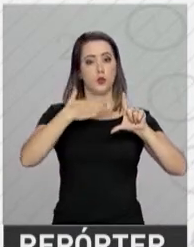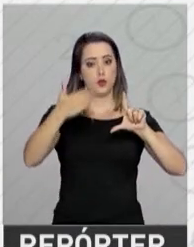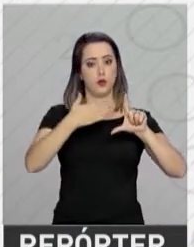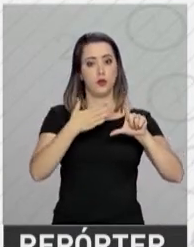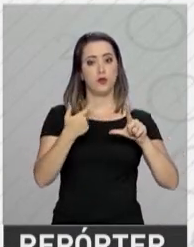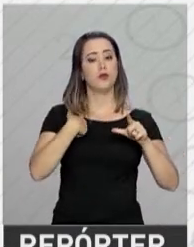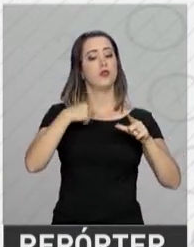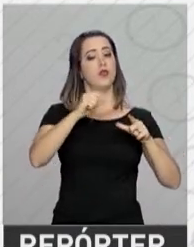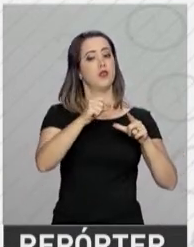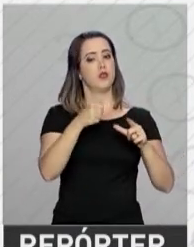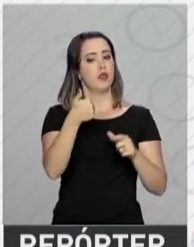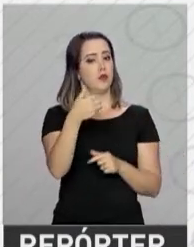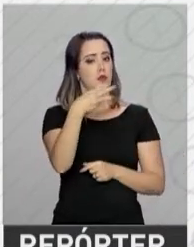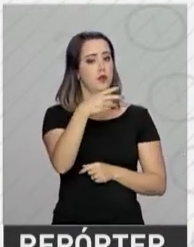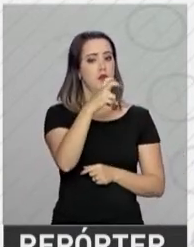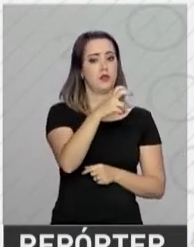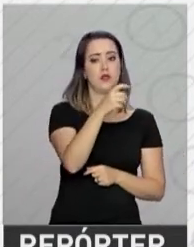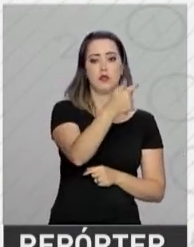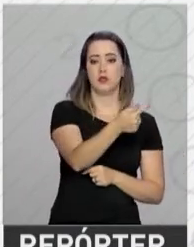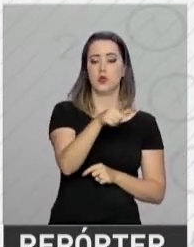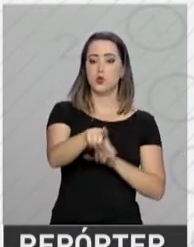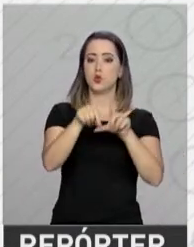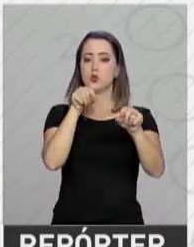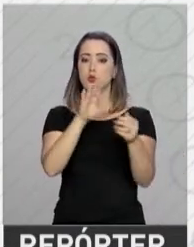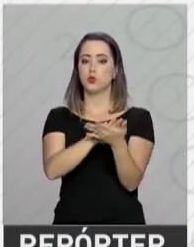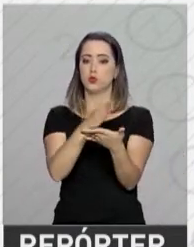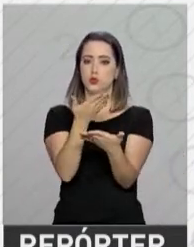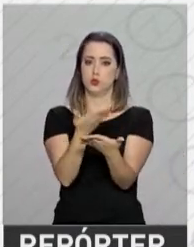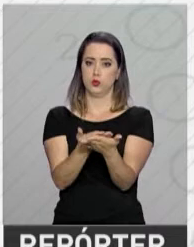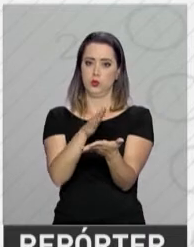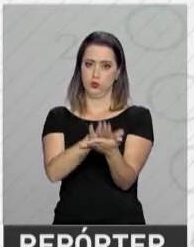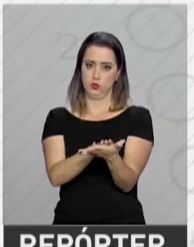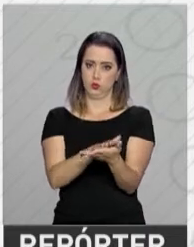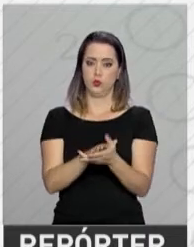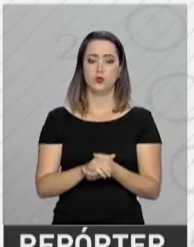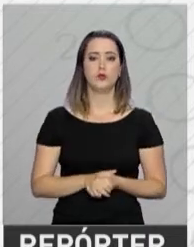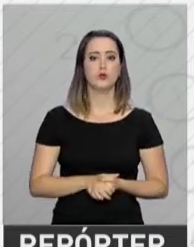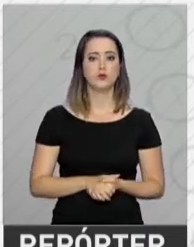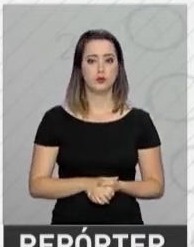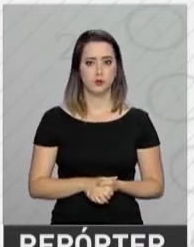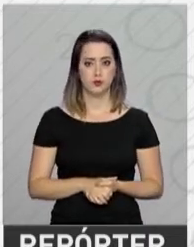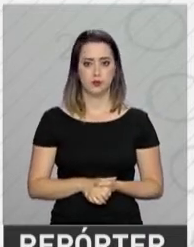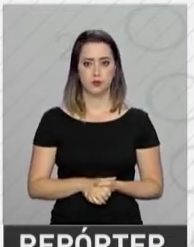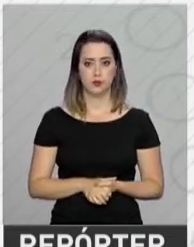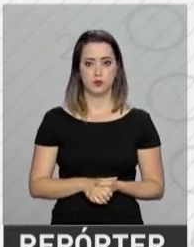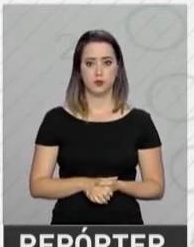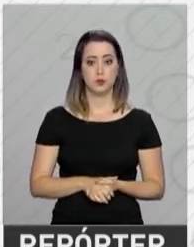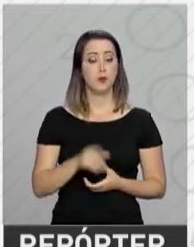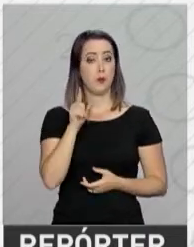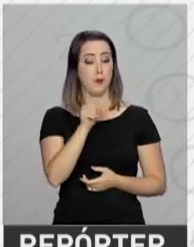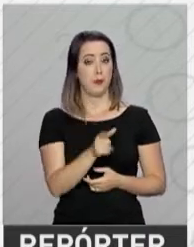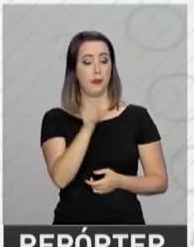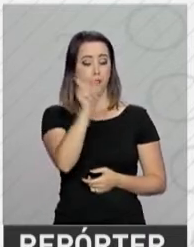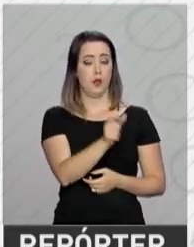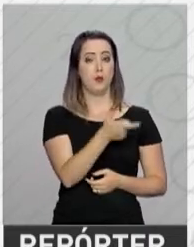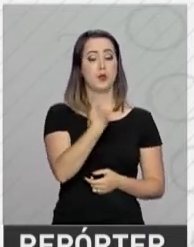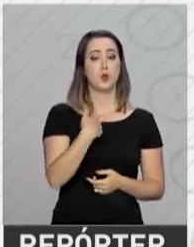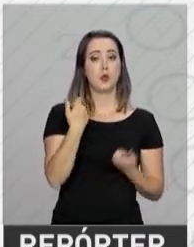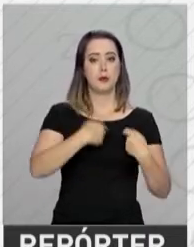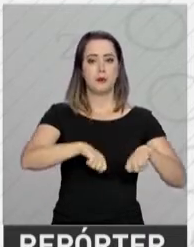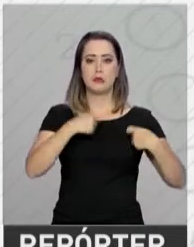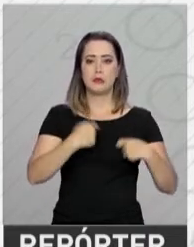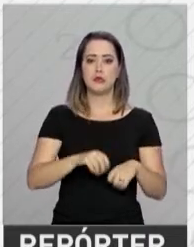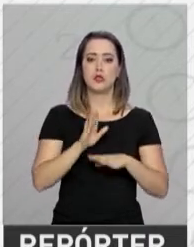e 1.357 optaram por receber auxílio do tradutor intérprete de libras o candidato que necessitar